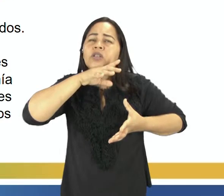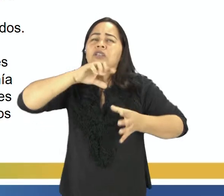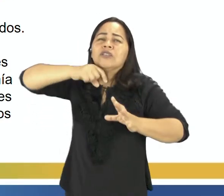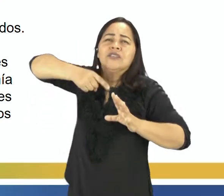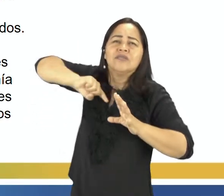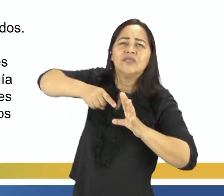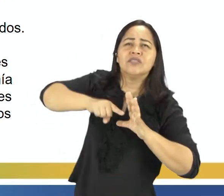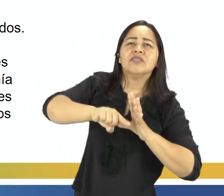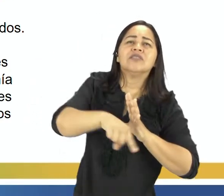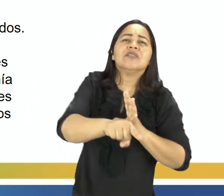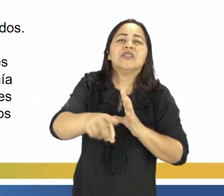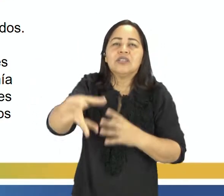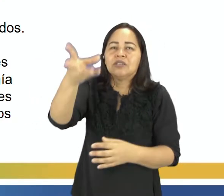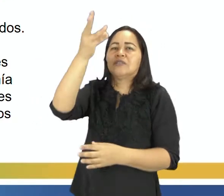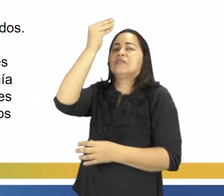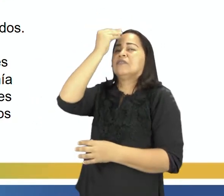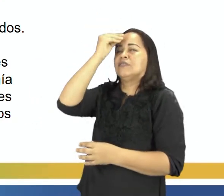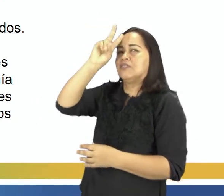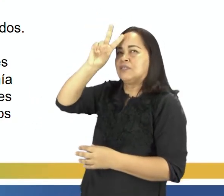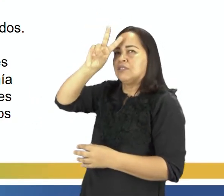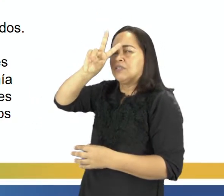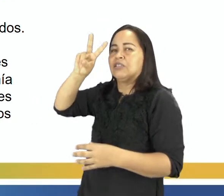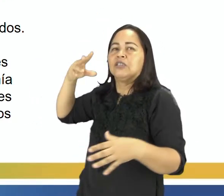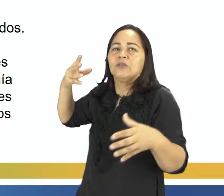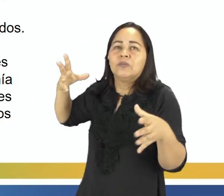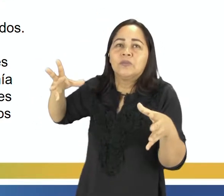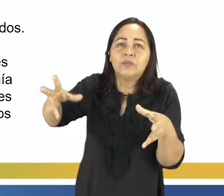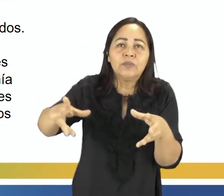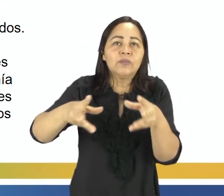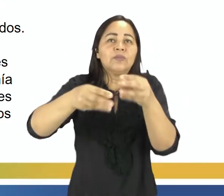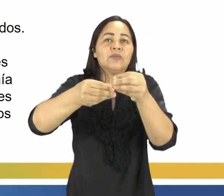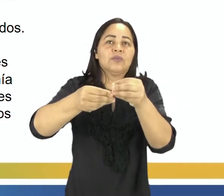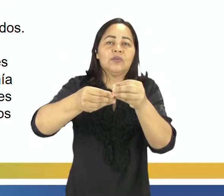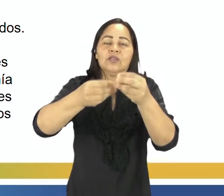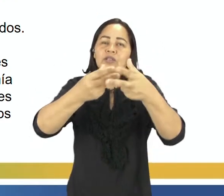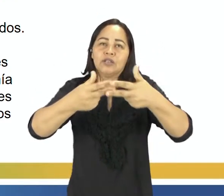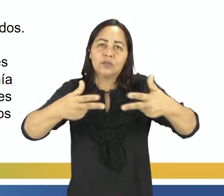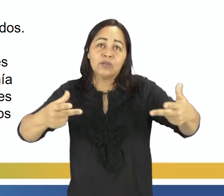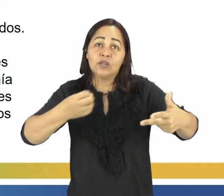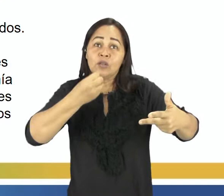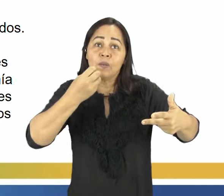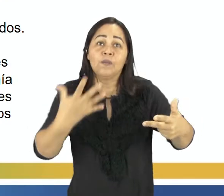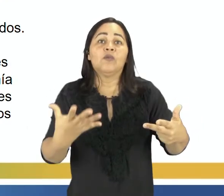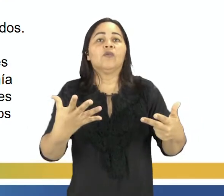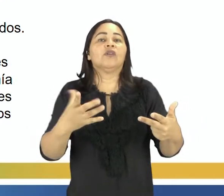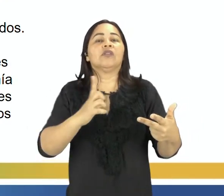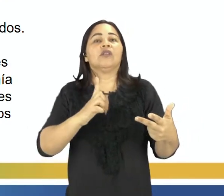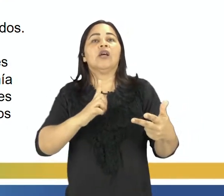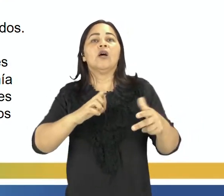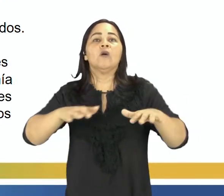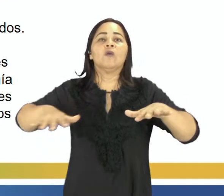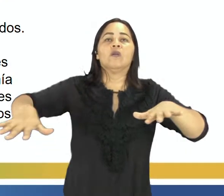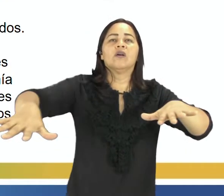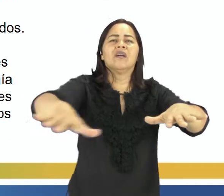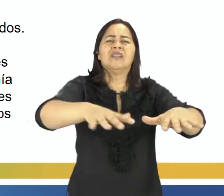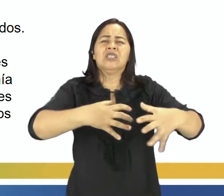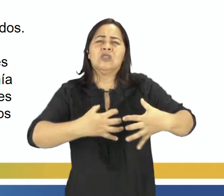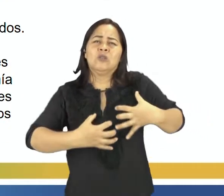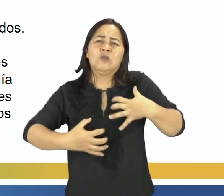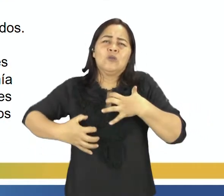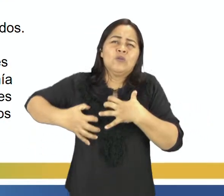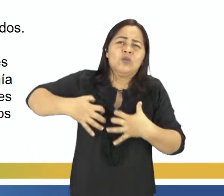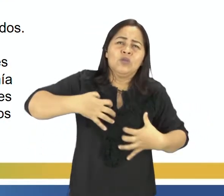edad de los recuerdos. Se concluye la vela, sus fulgores, semejan los espasmos de agonía de